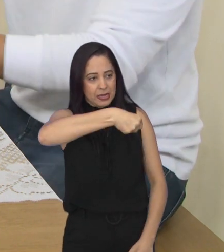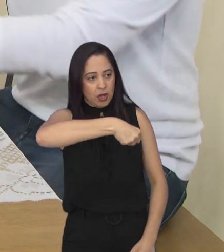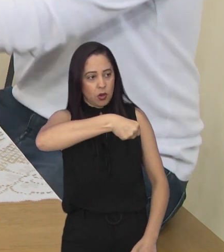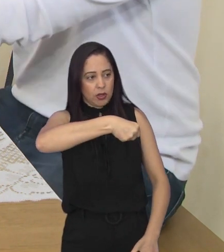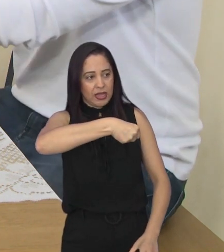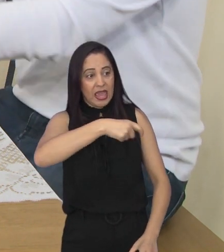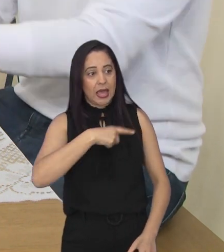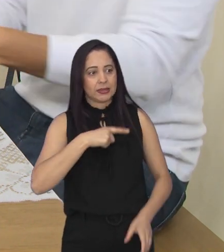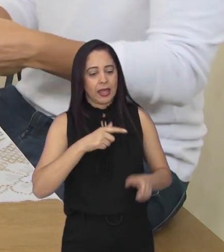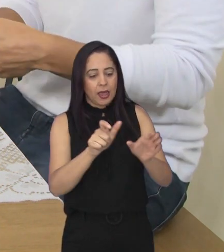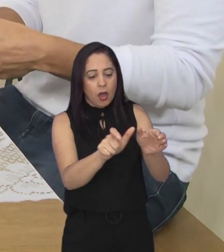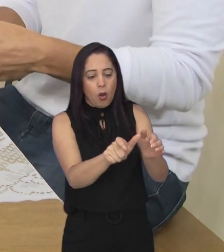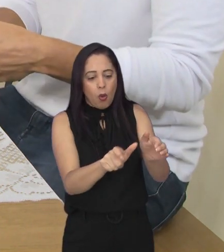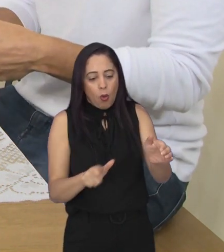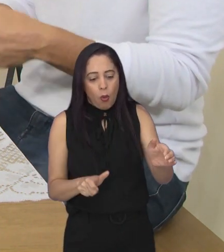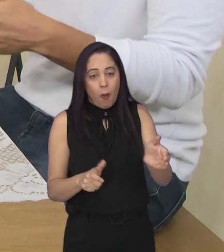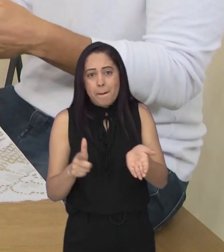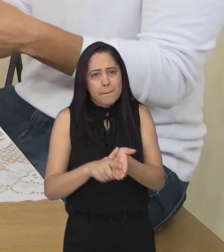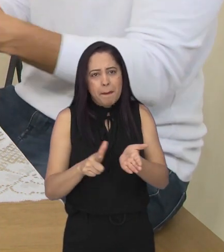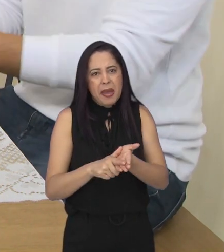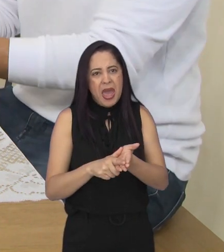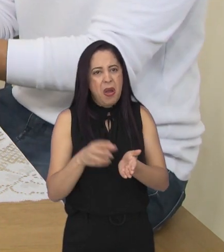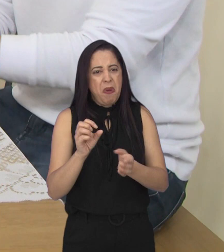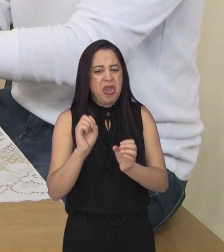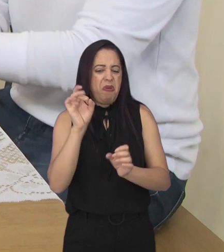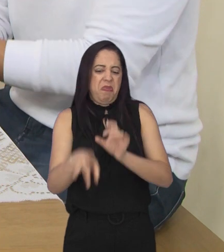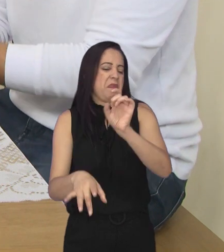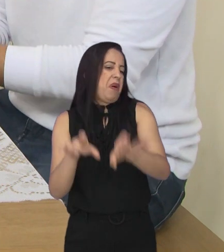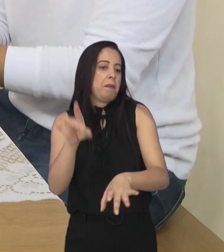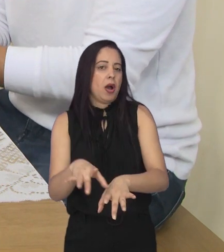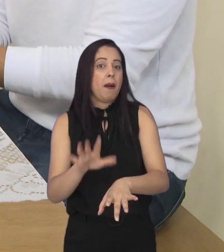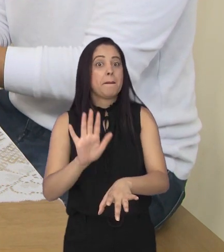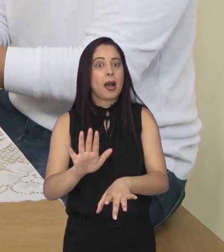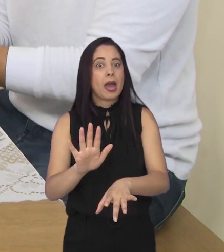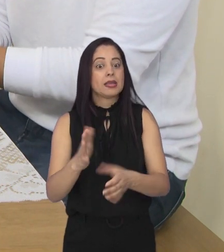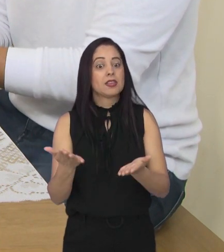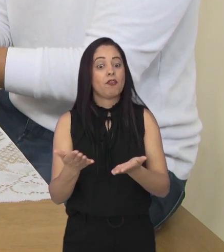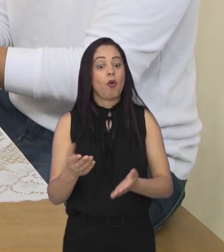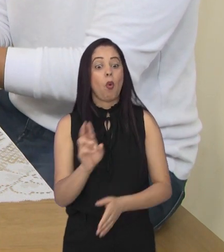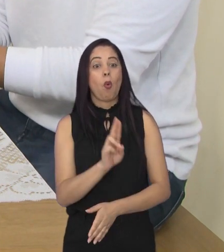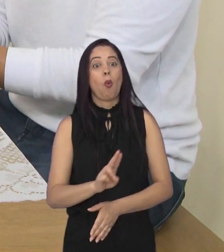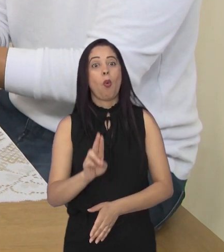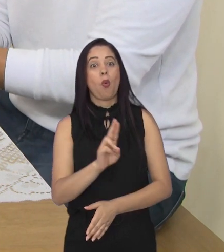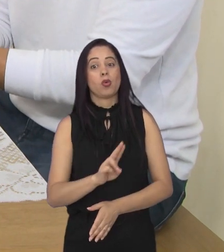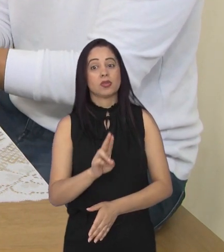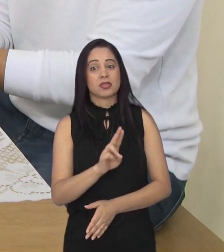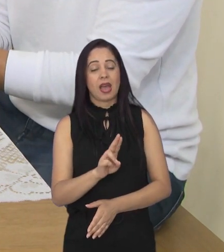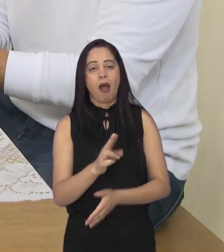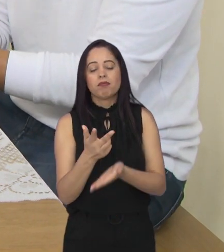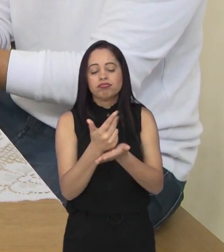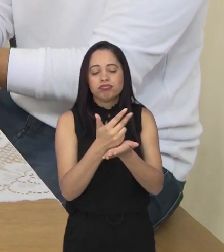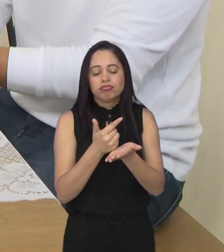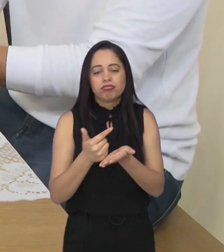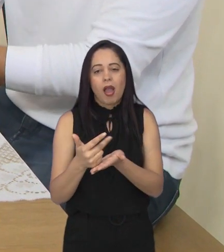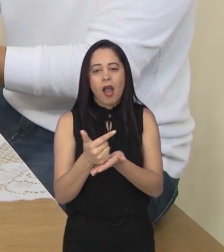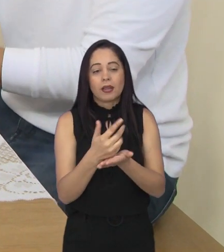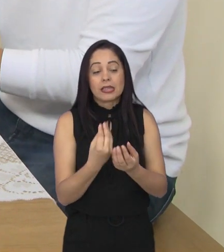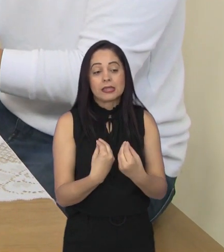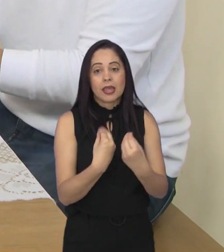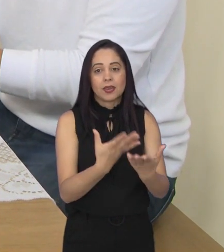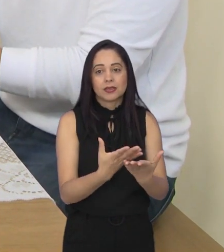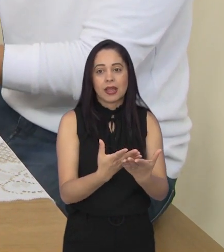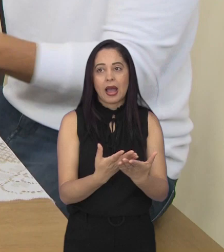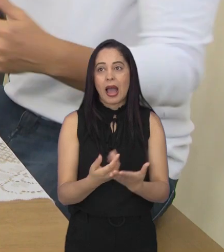sacolinhas, sobra uma rebarba. E é o papel craft, do jeito que você queria. Me manda arte, eu mandei a arte. Depois de uma semana eu fui